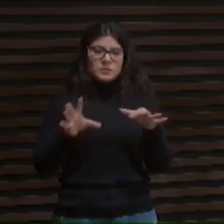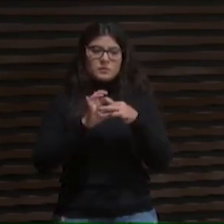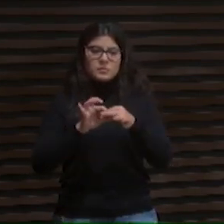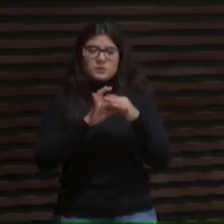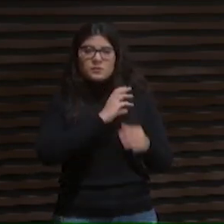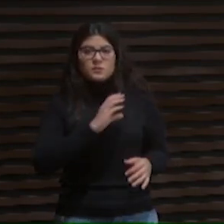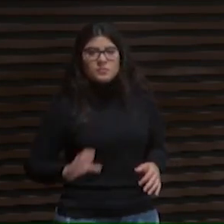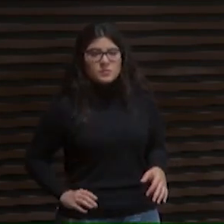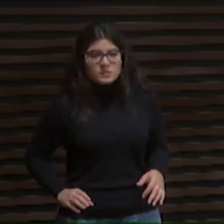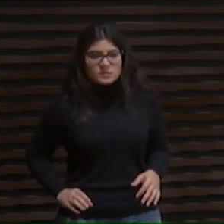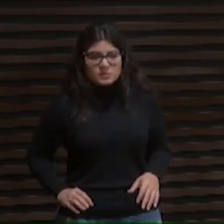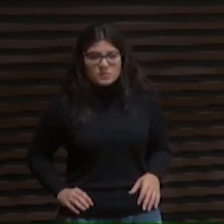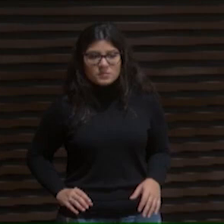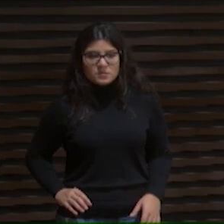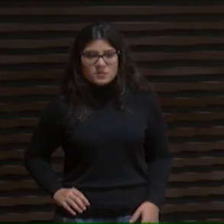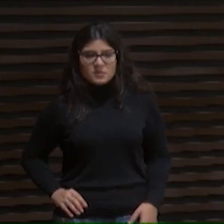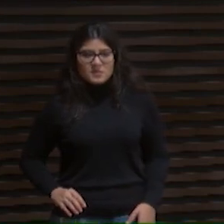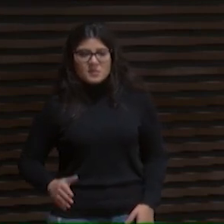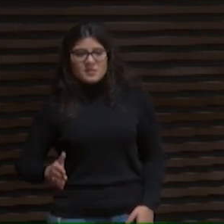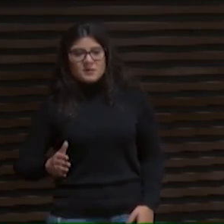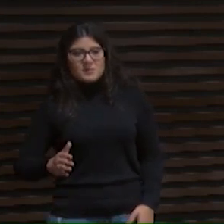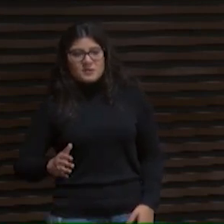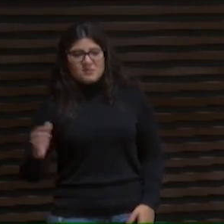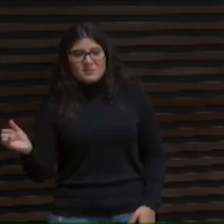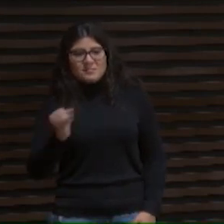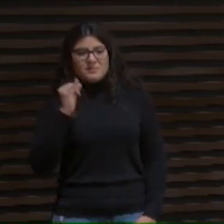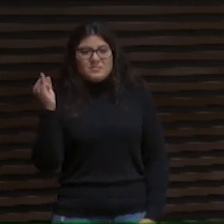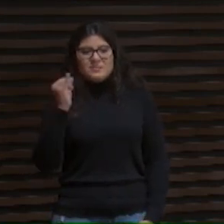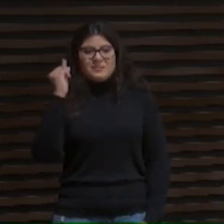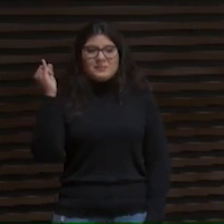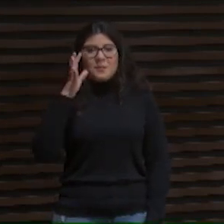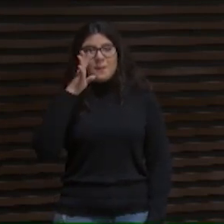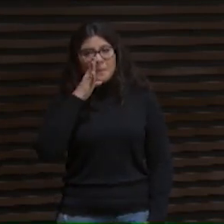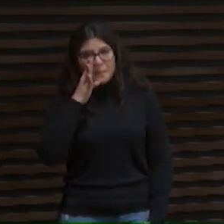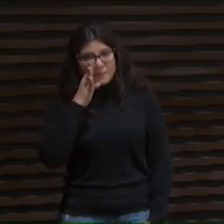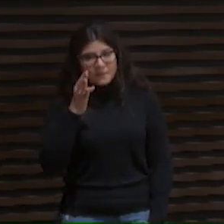é antitética, tão impactante que causa oposição na vida.